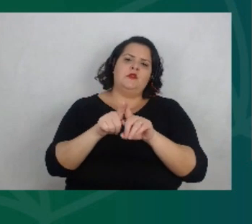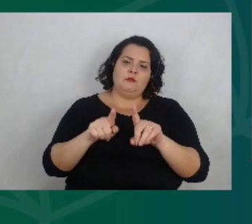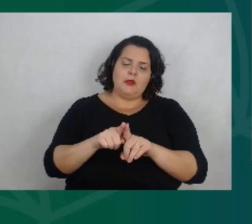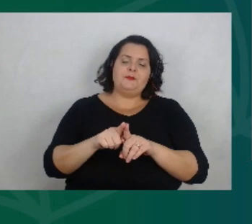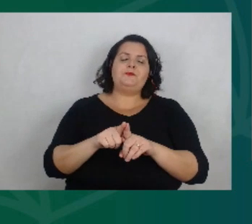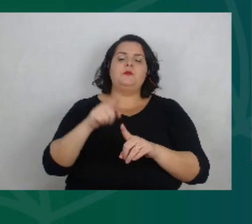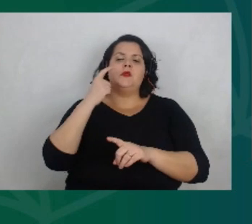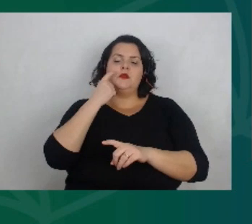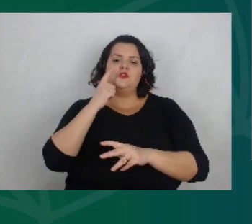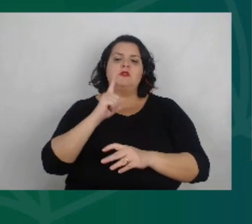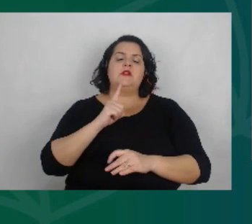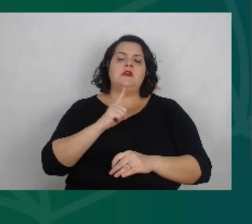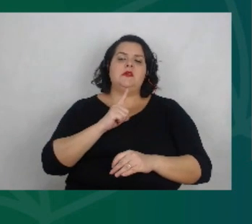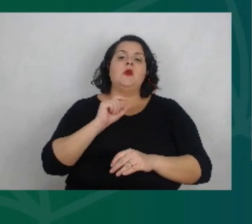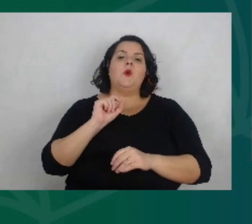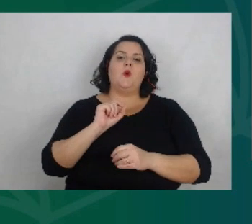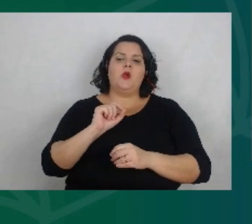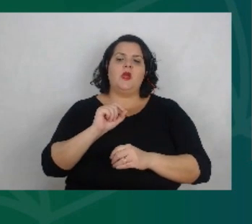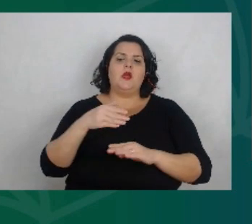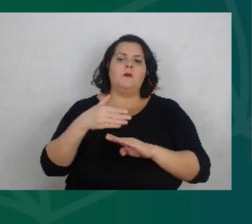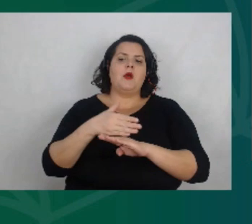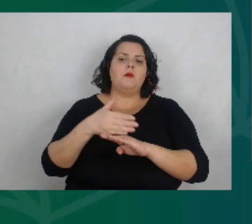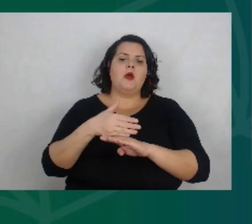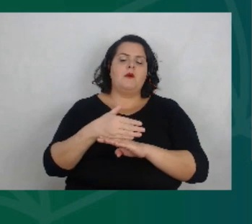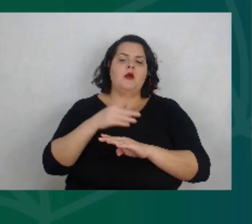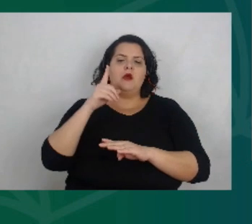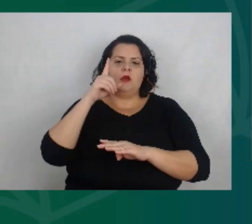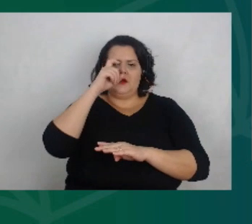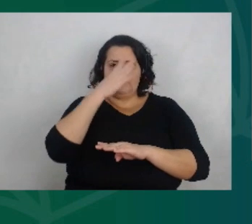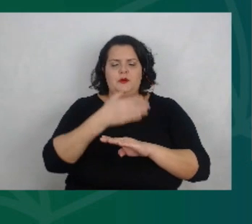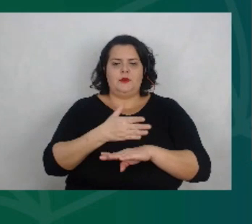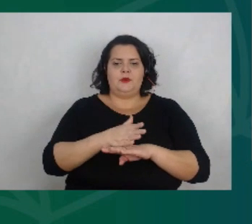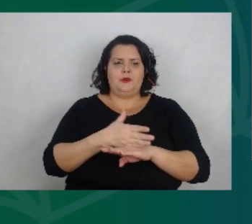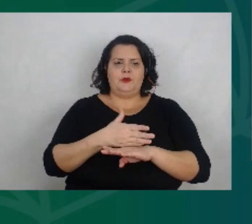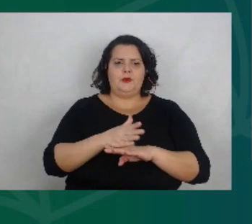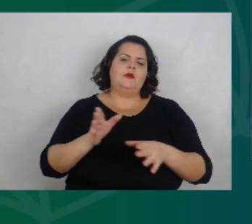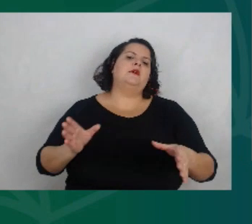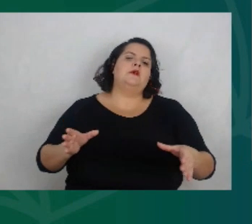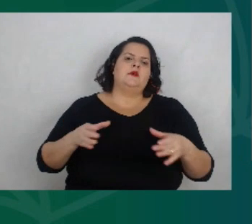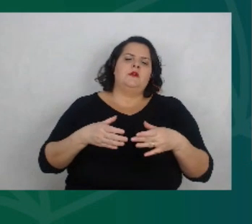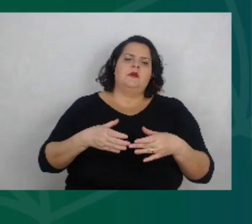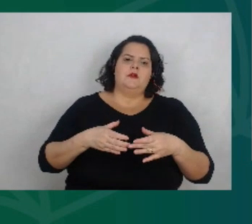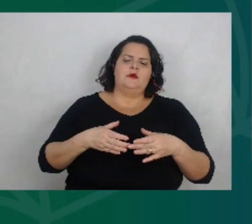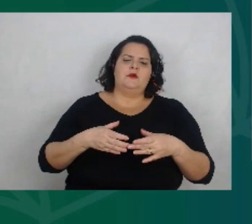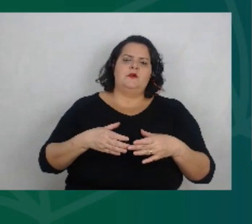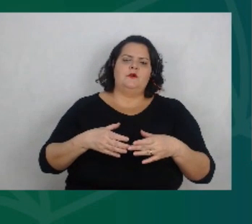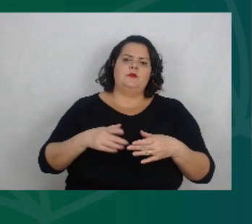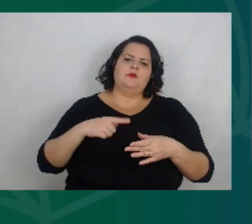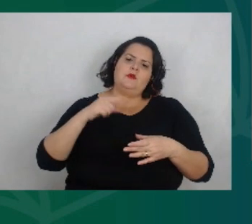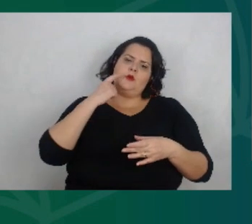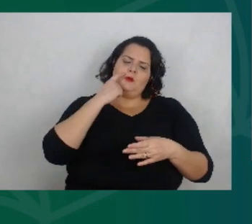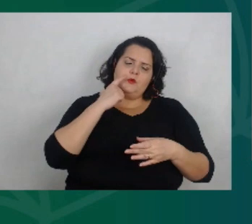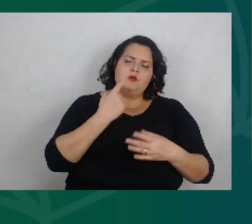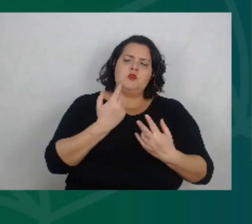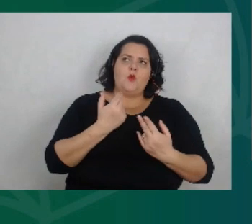vários programas de residência multiprofissional, do qual compõe a odontologia dentre as outras profissões. Próximo,